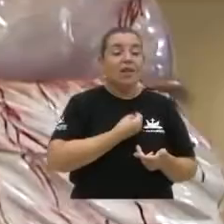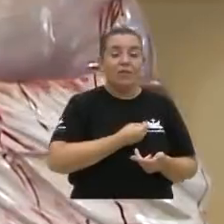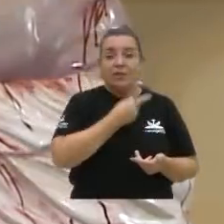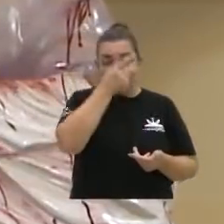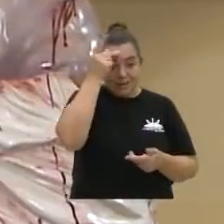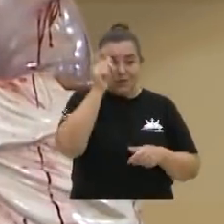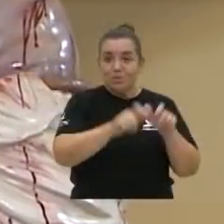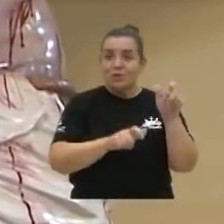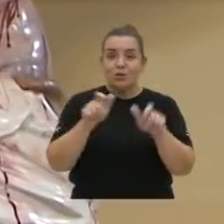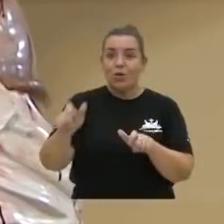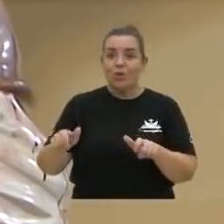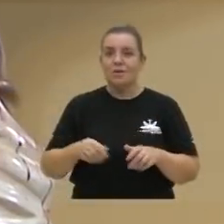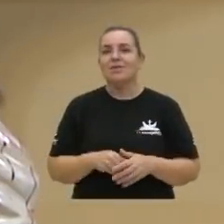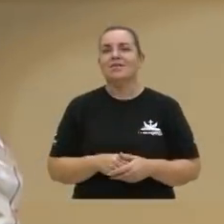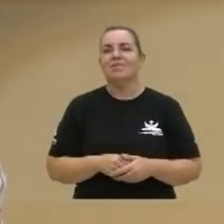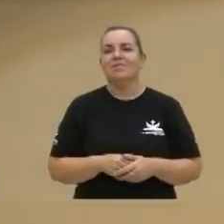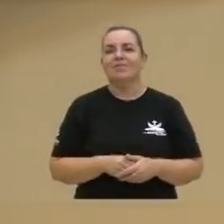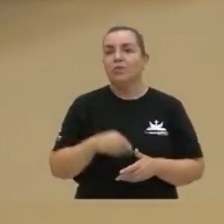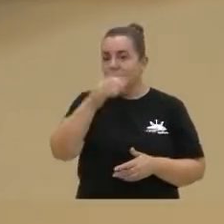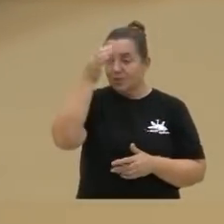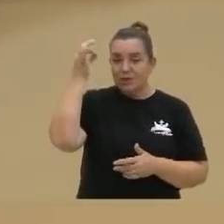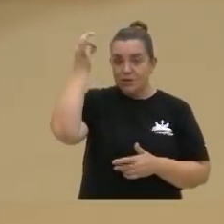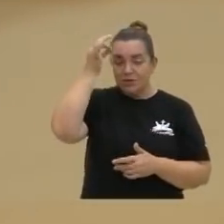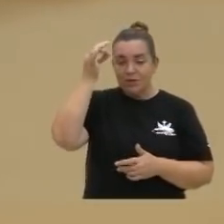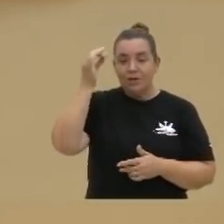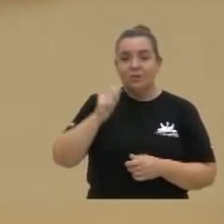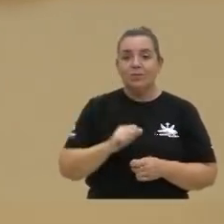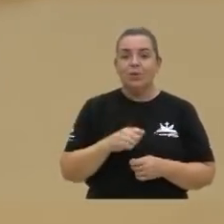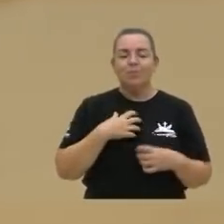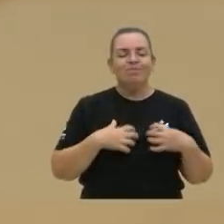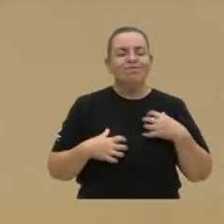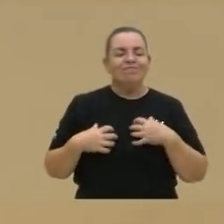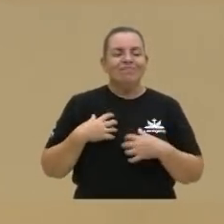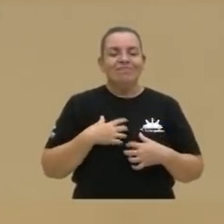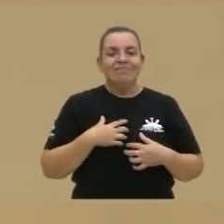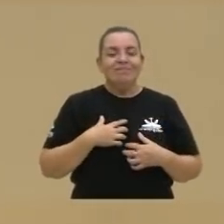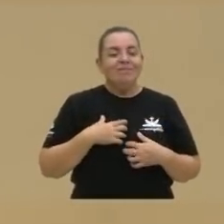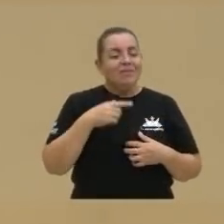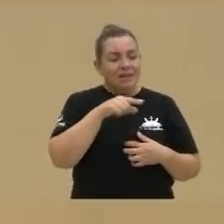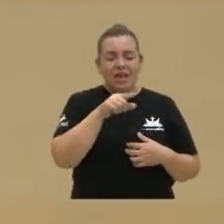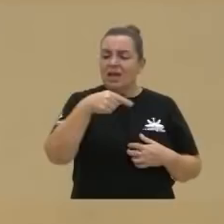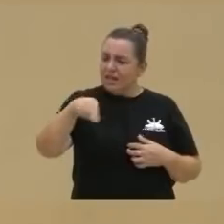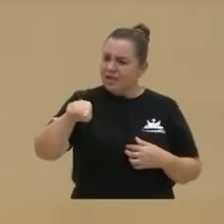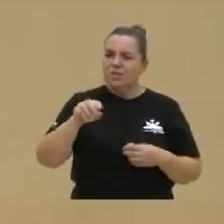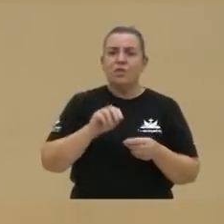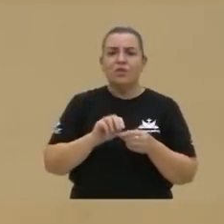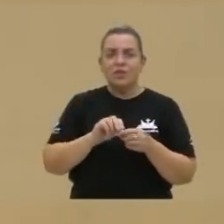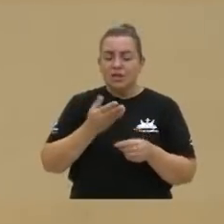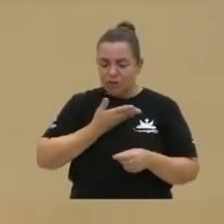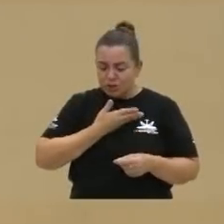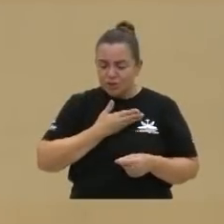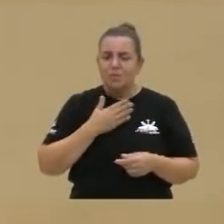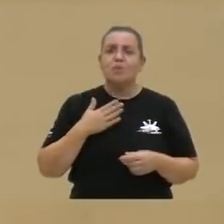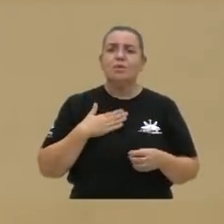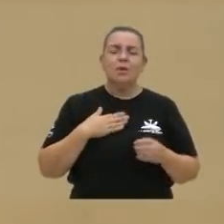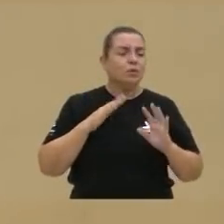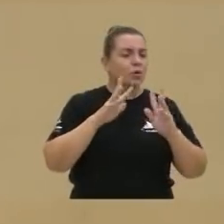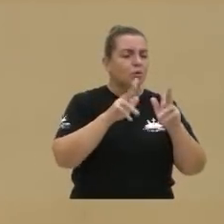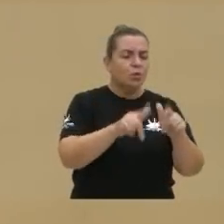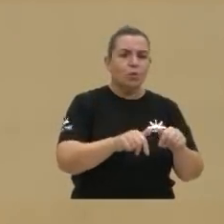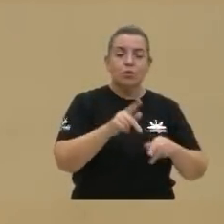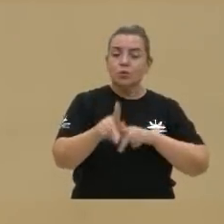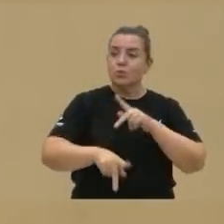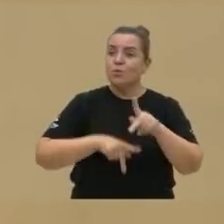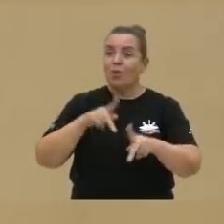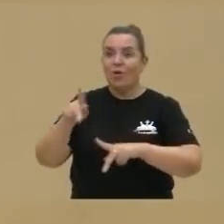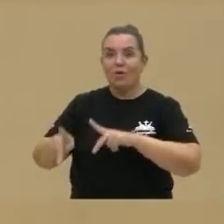olha a ação do Divino Espírito Santo. Ide e fazei discípulos meus todos os